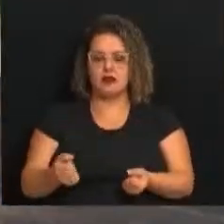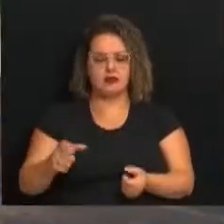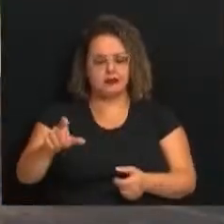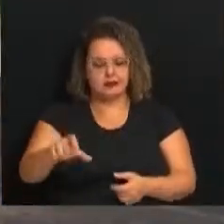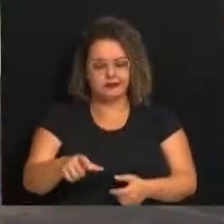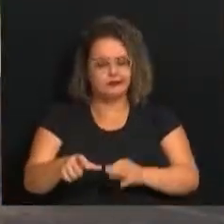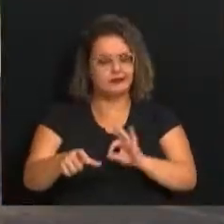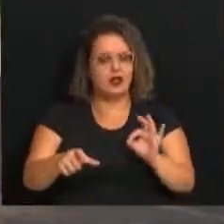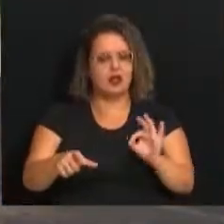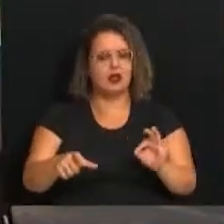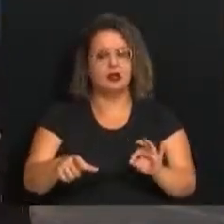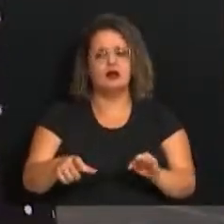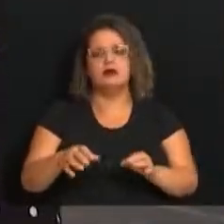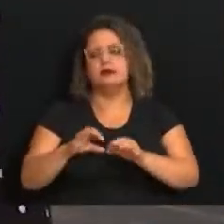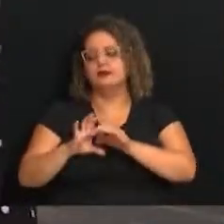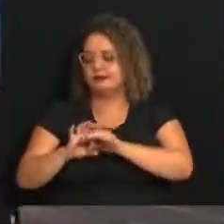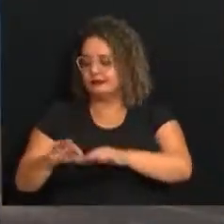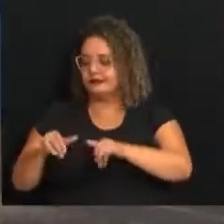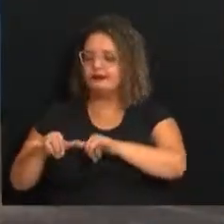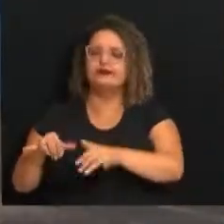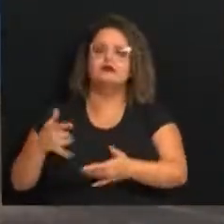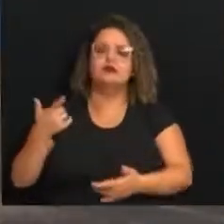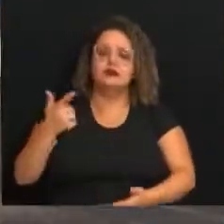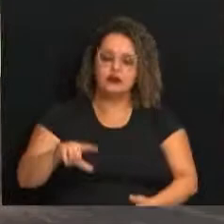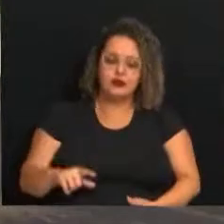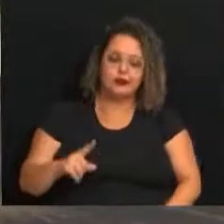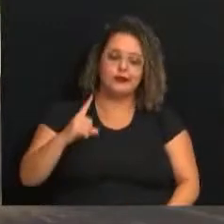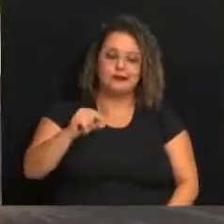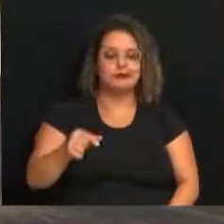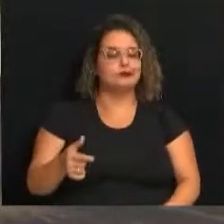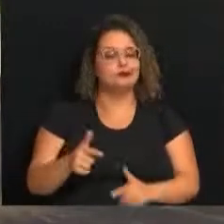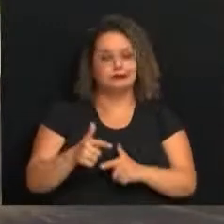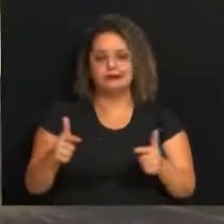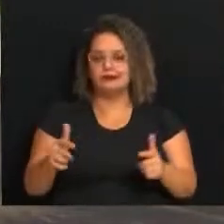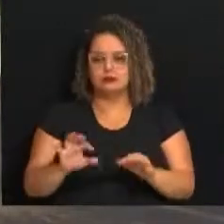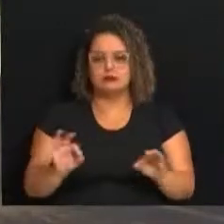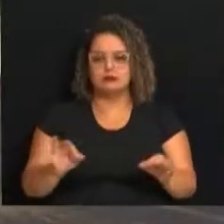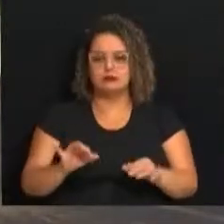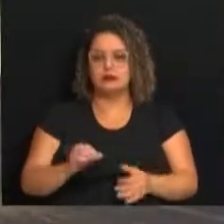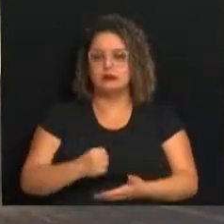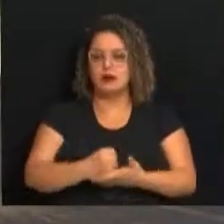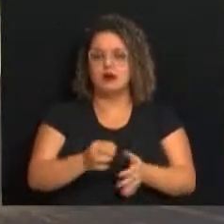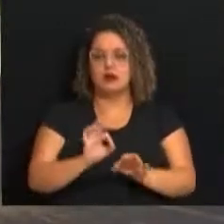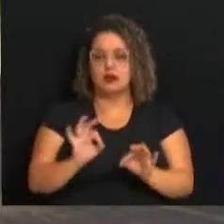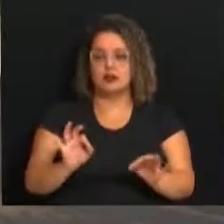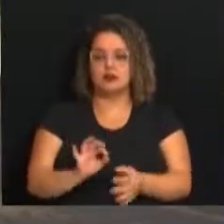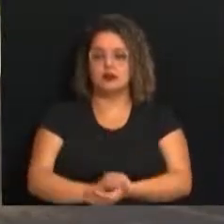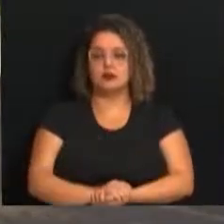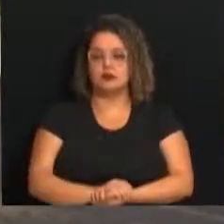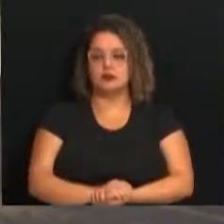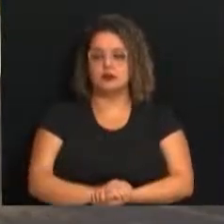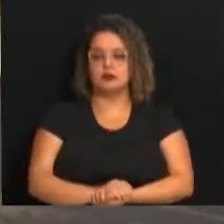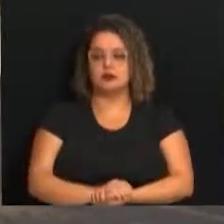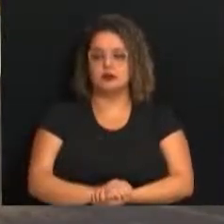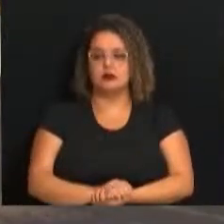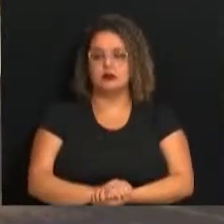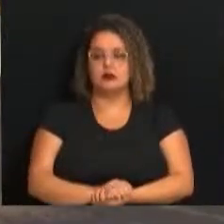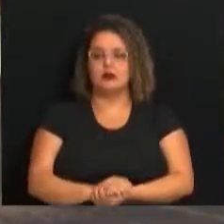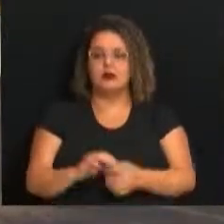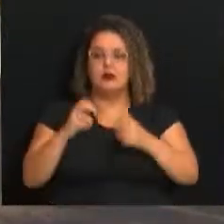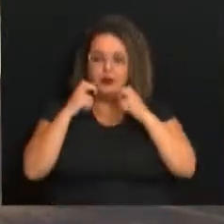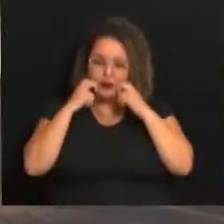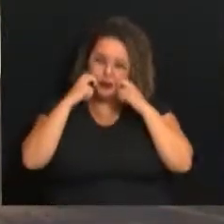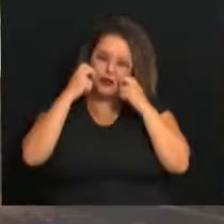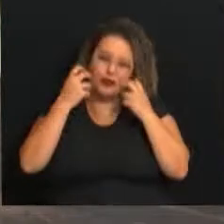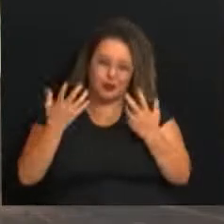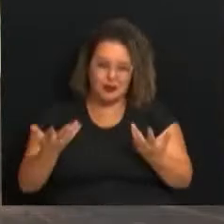passava recusava aí lá vai deixar as compras e sair com a mão vazia Então isso é muito acaba aconteceu